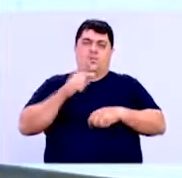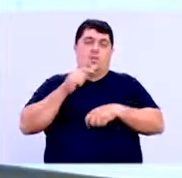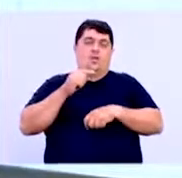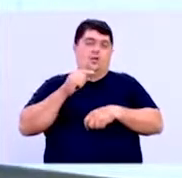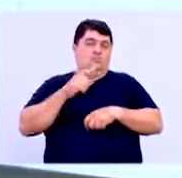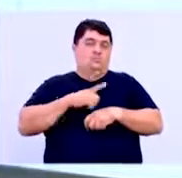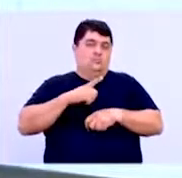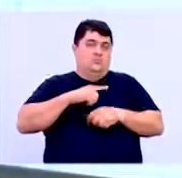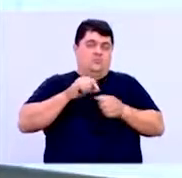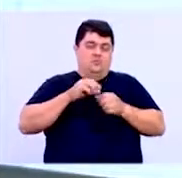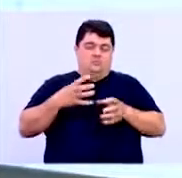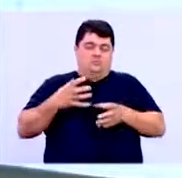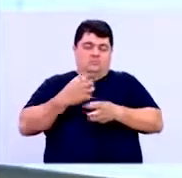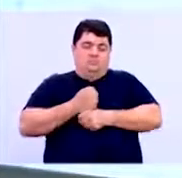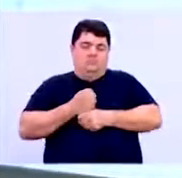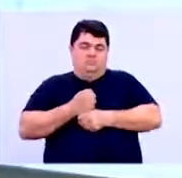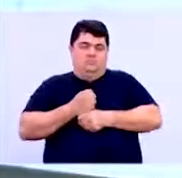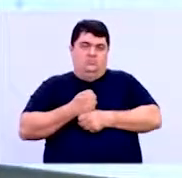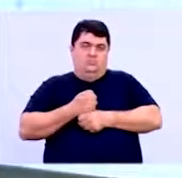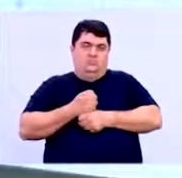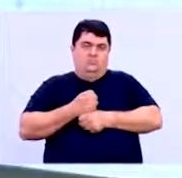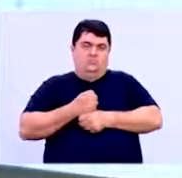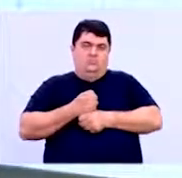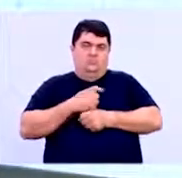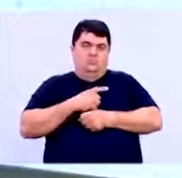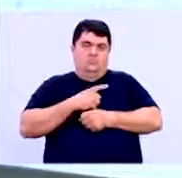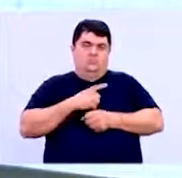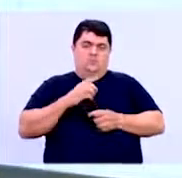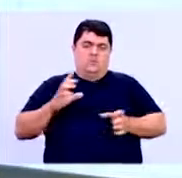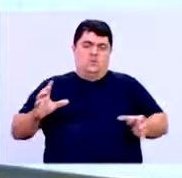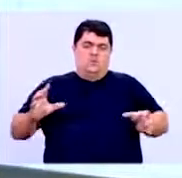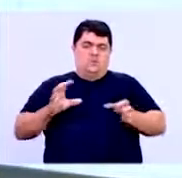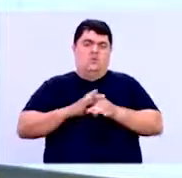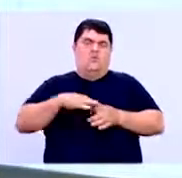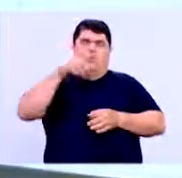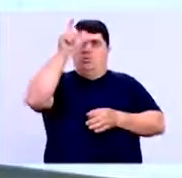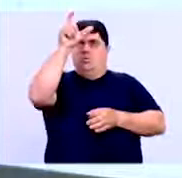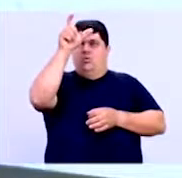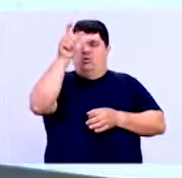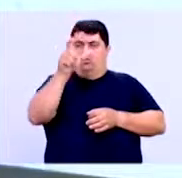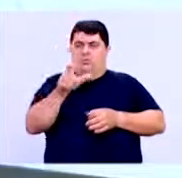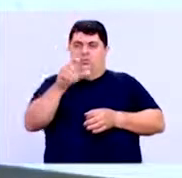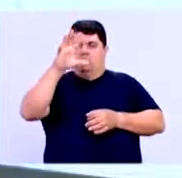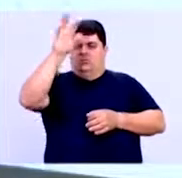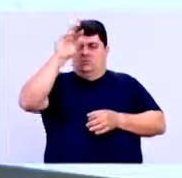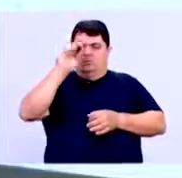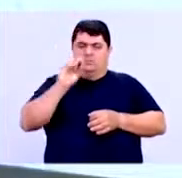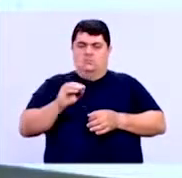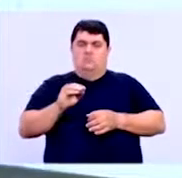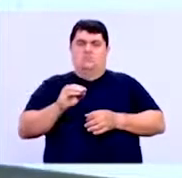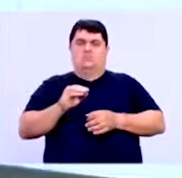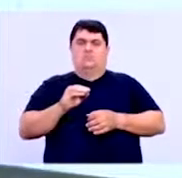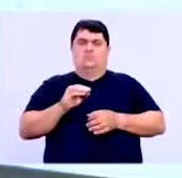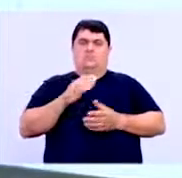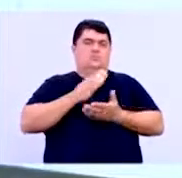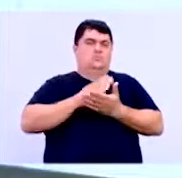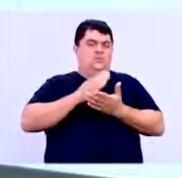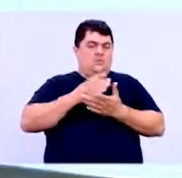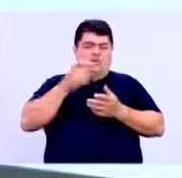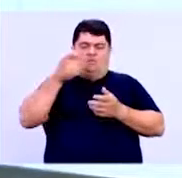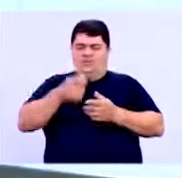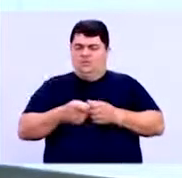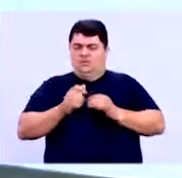hora que você vai fazer a somatória do contexto total, de todas as entradas à vista, a